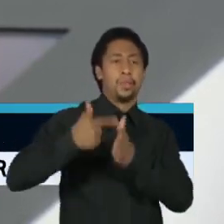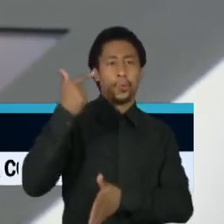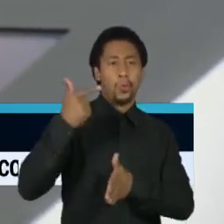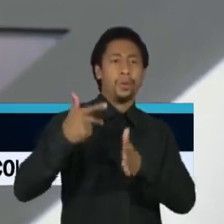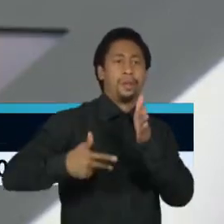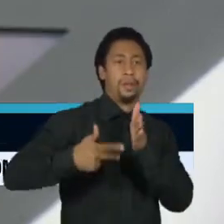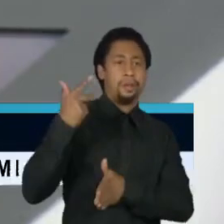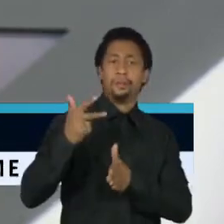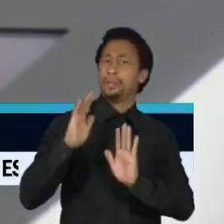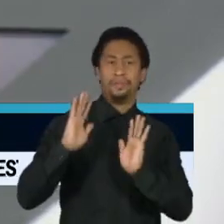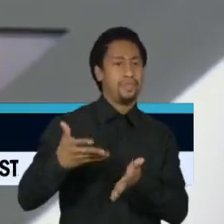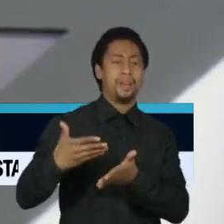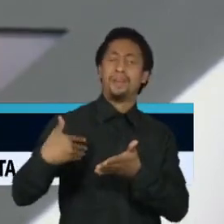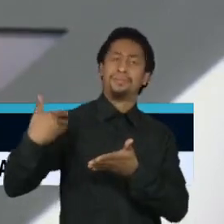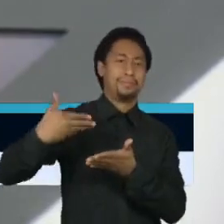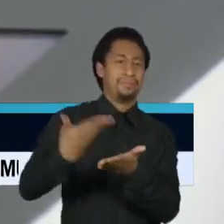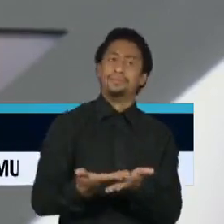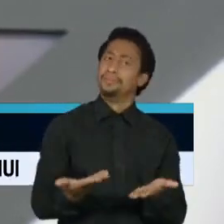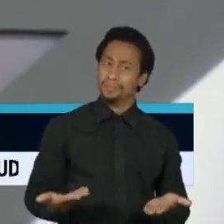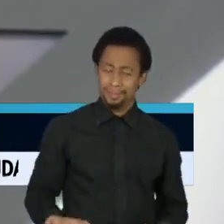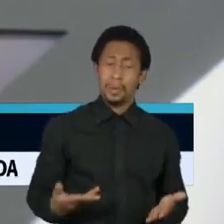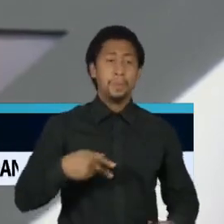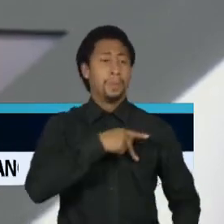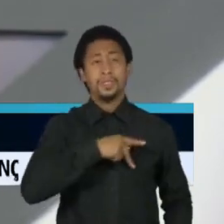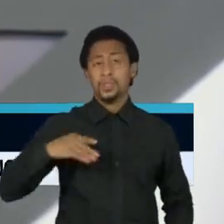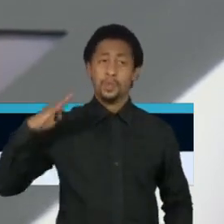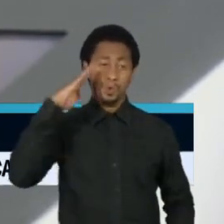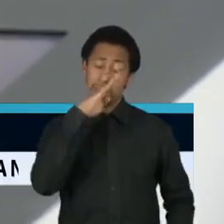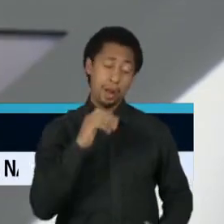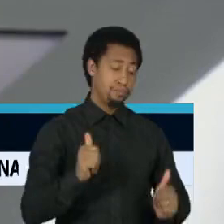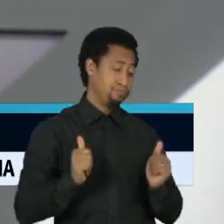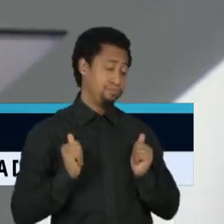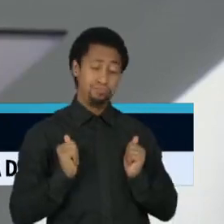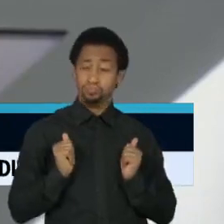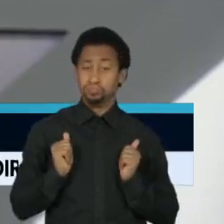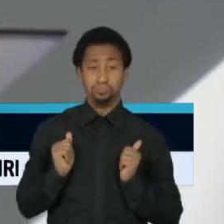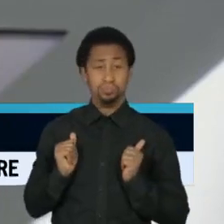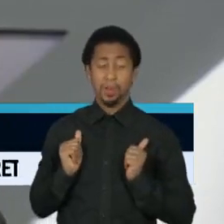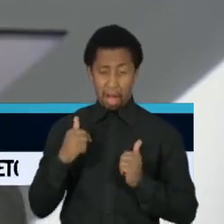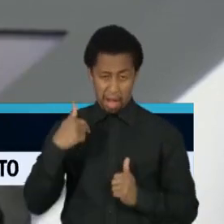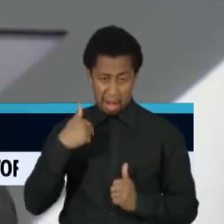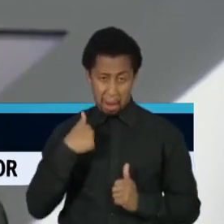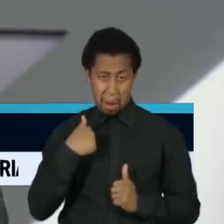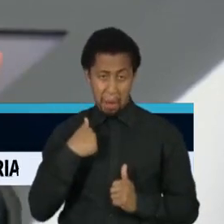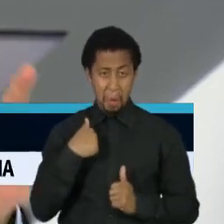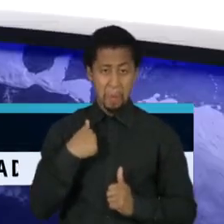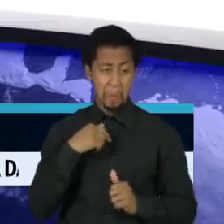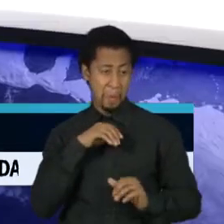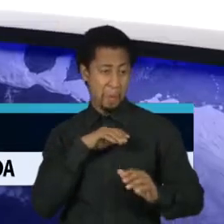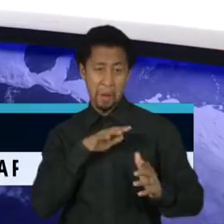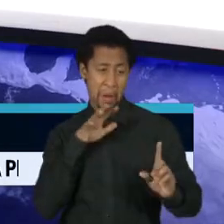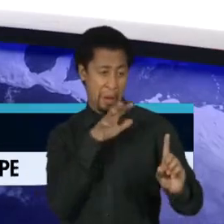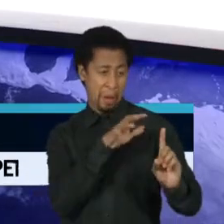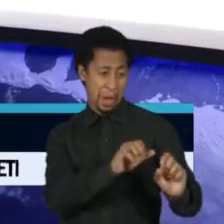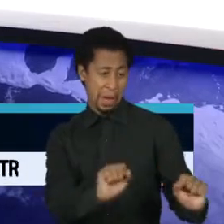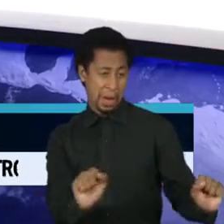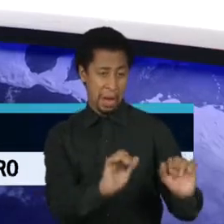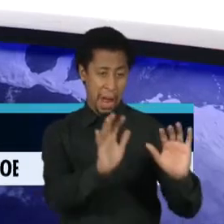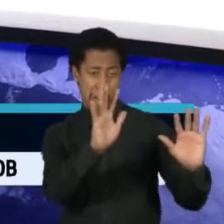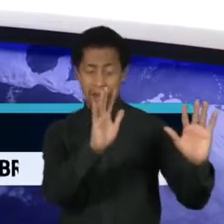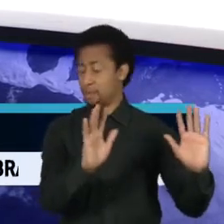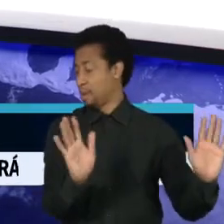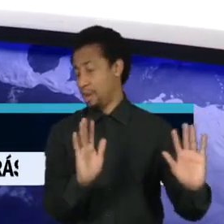se omite de maneira clara, acaba hoje dando nova entrevista dizendo que está surpreendido pelo movimento. Assim,